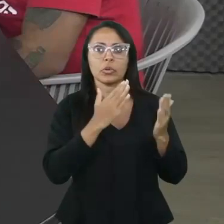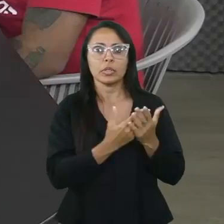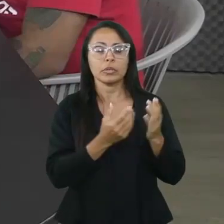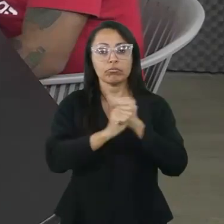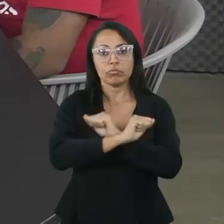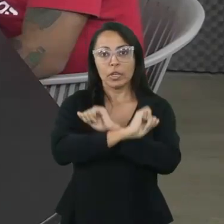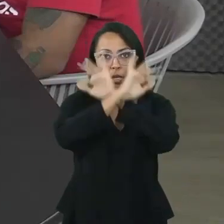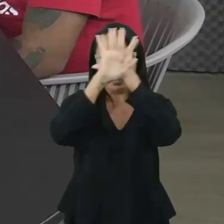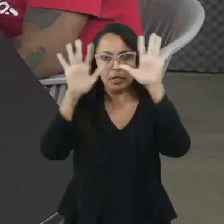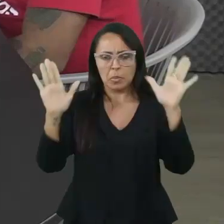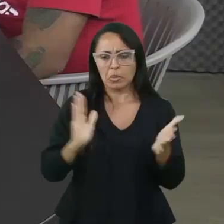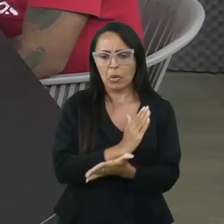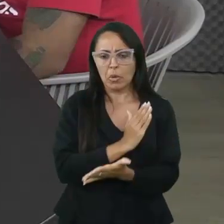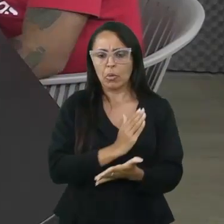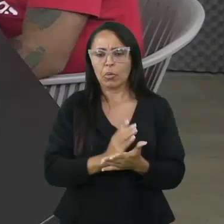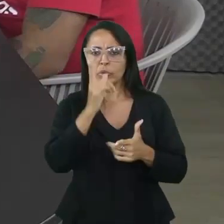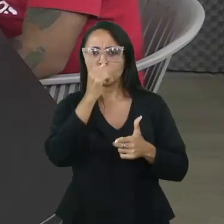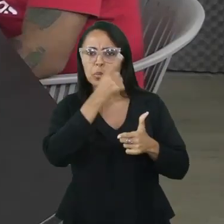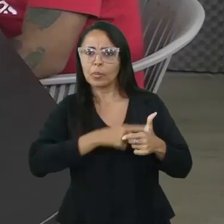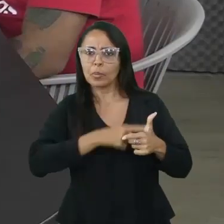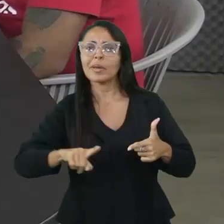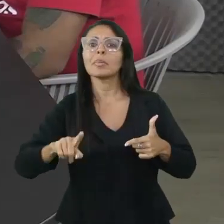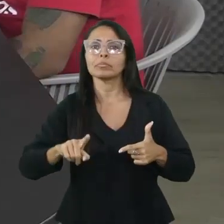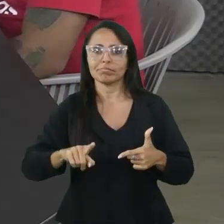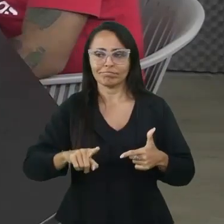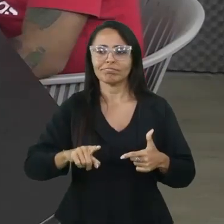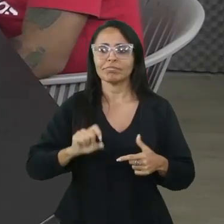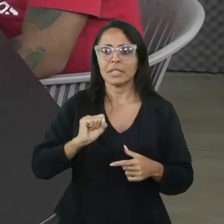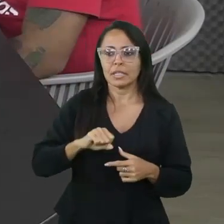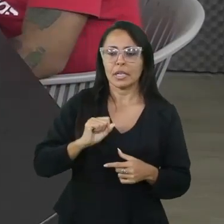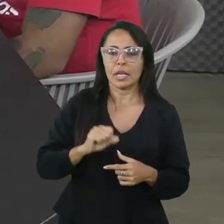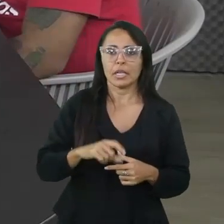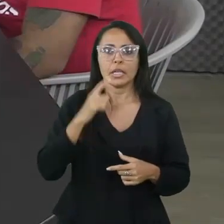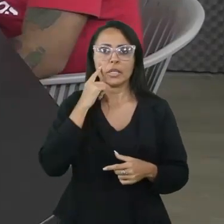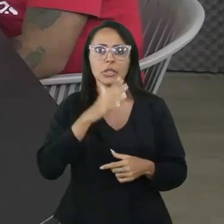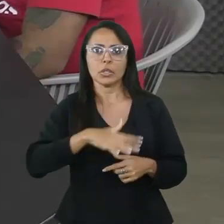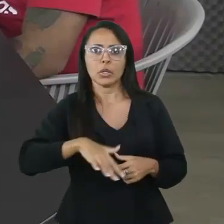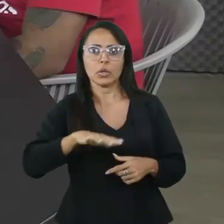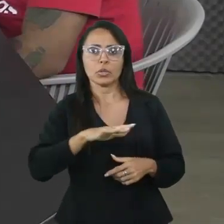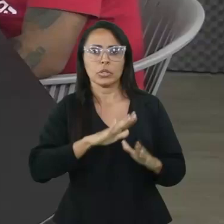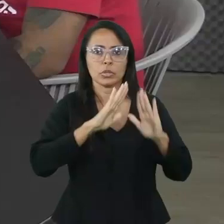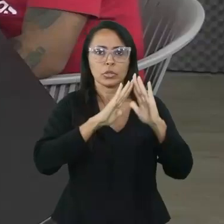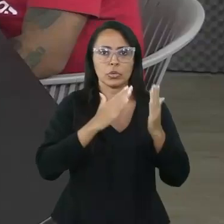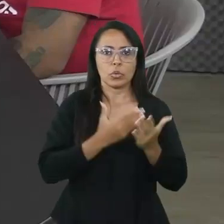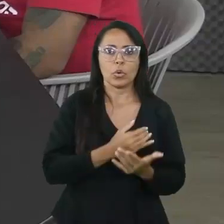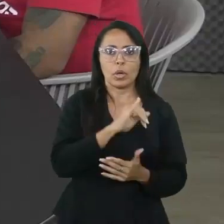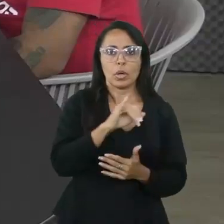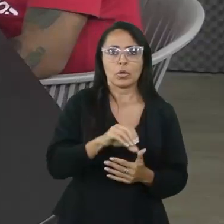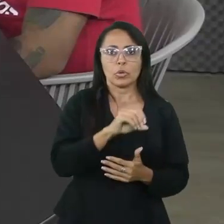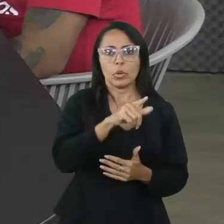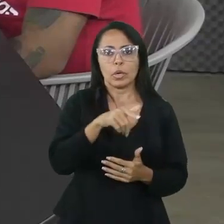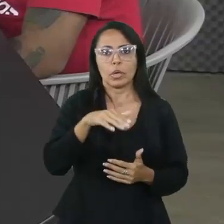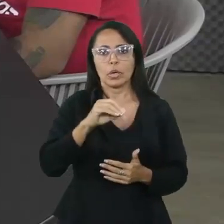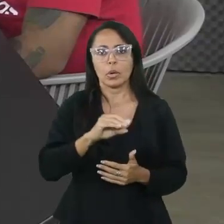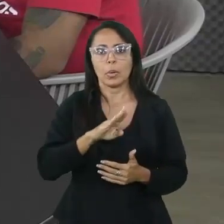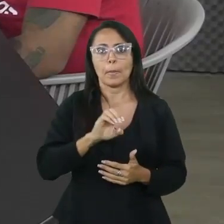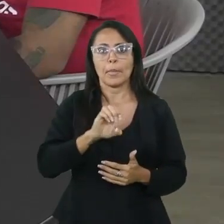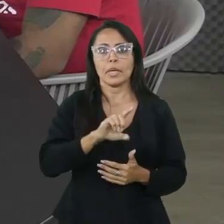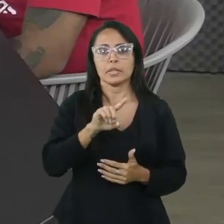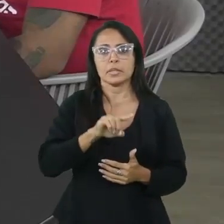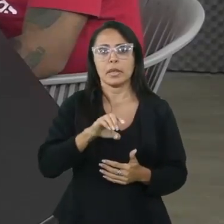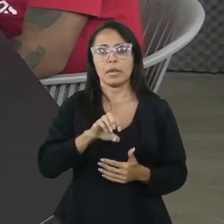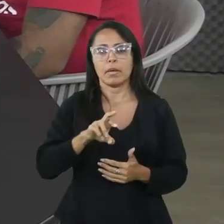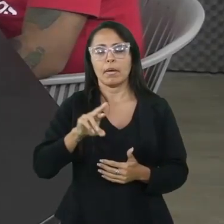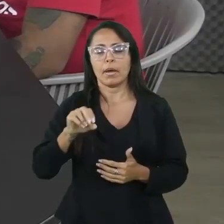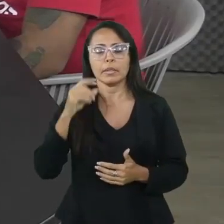de alguns problemas que estão lá, né? A gente, até dentro da nossa escola, do João Bezerra, tem um grupo chamado Núcleo de Pesquisas Zoológicas